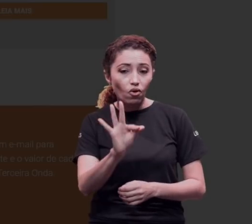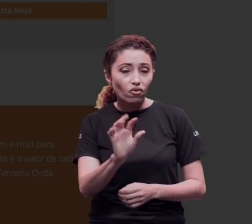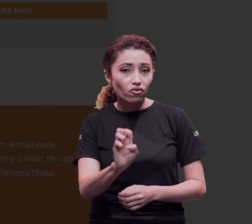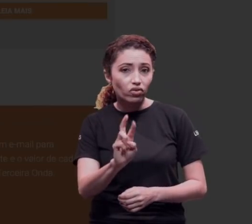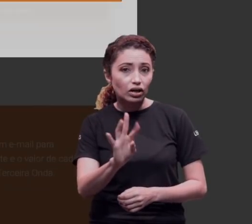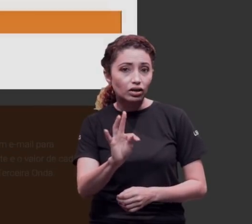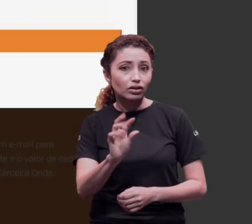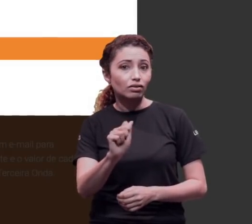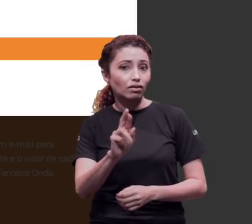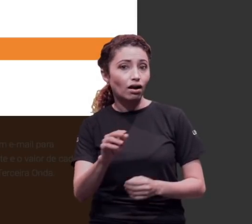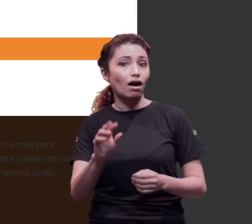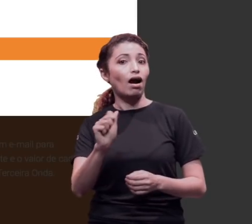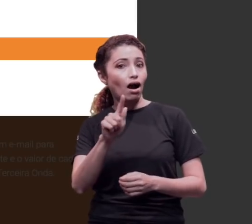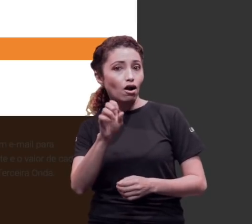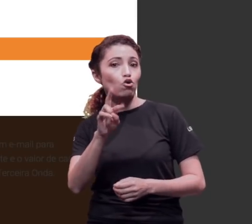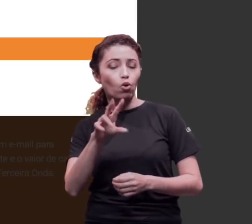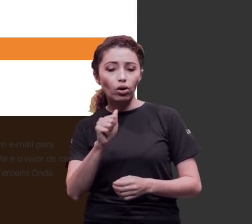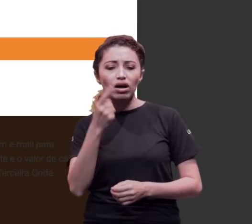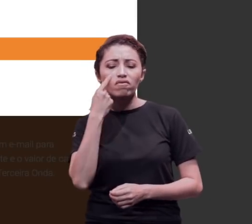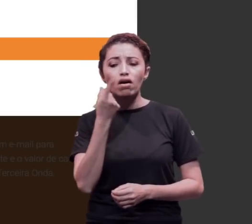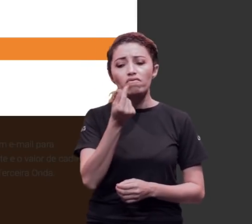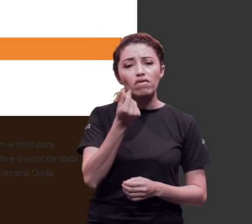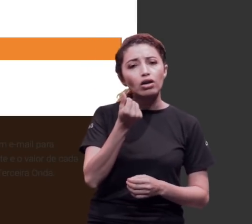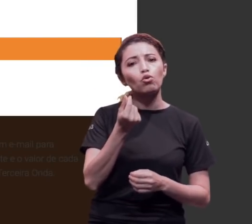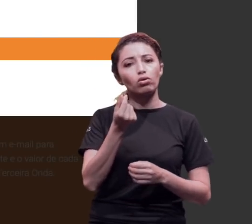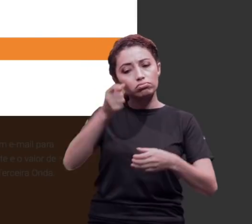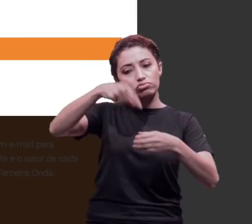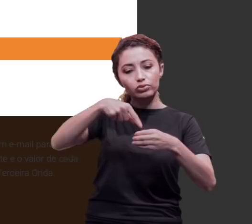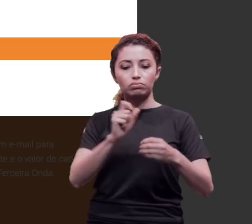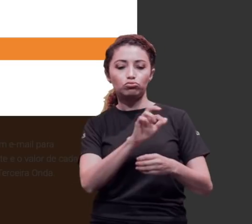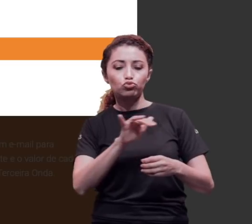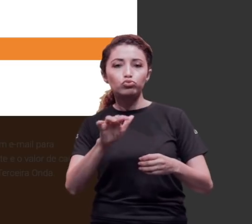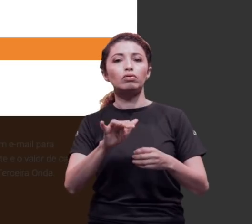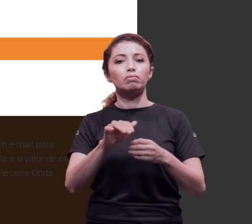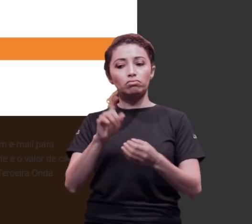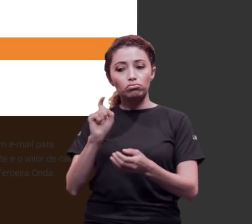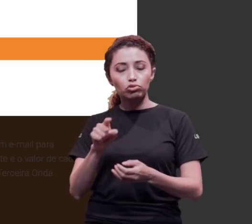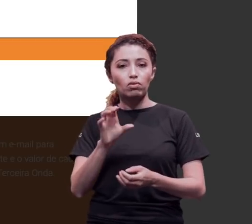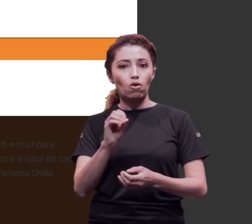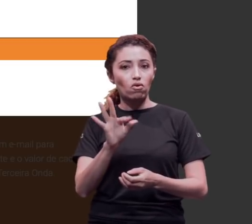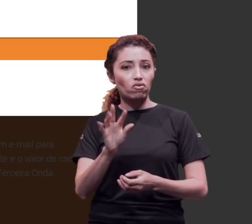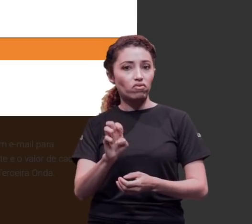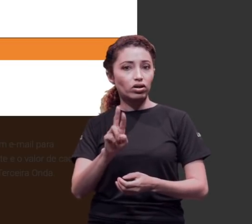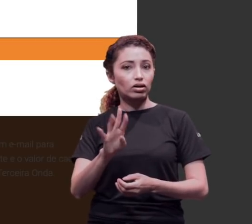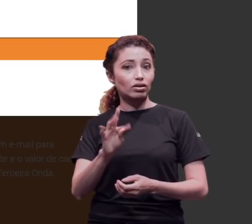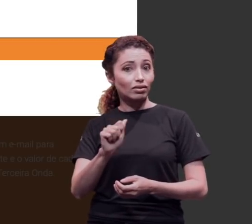agora. Escolha o valor total que deseja contribuir e clique em Ofertar valor.